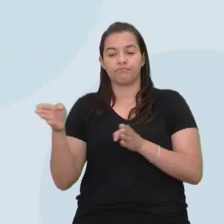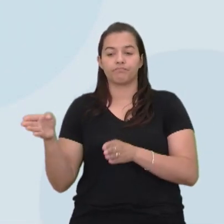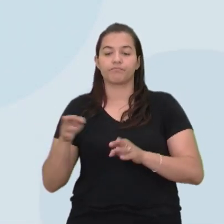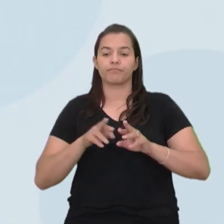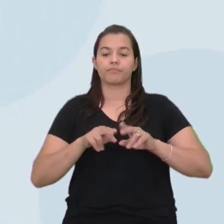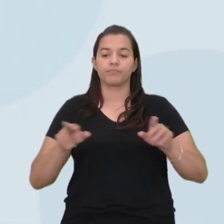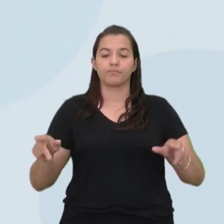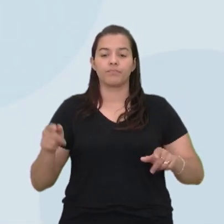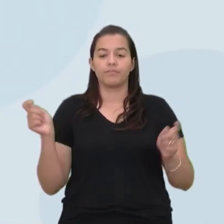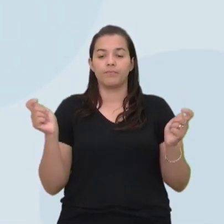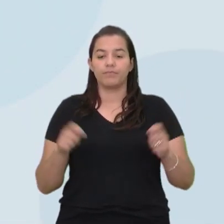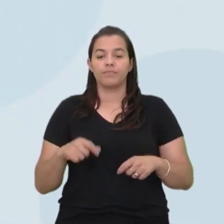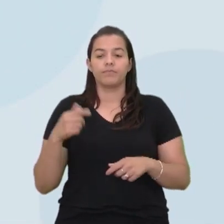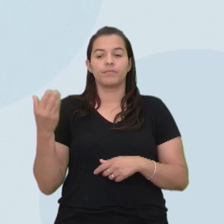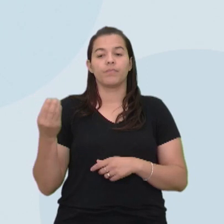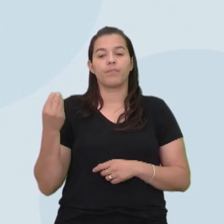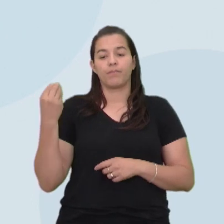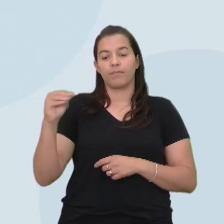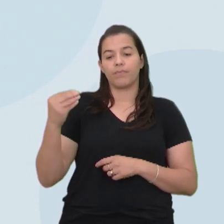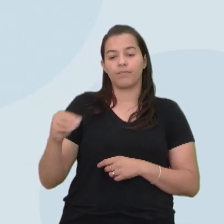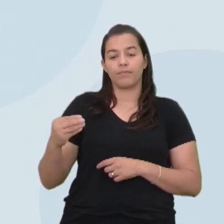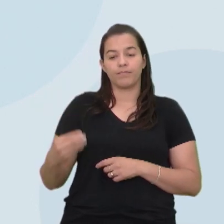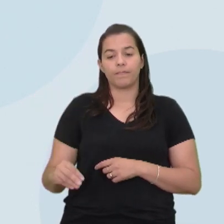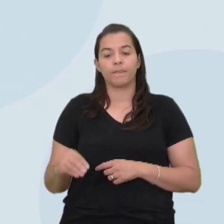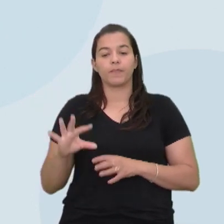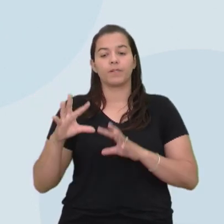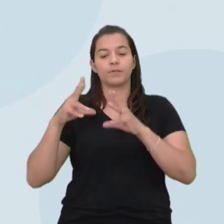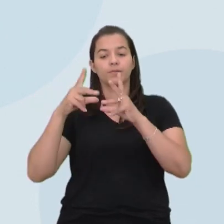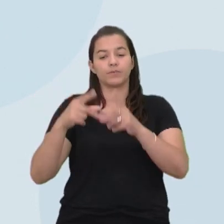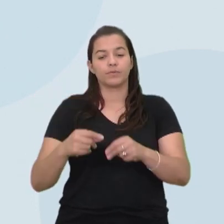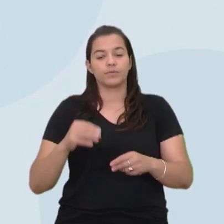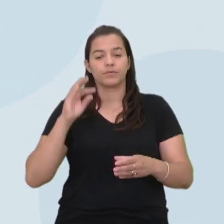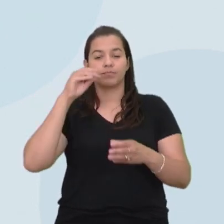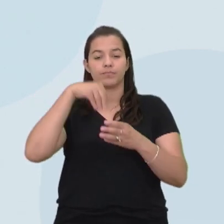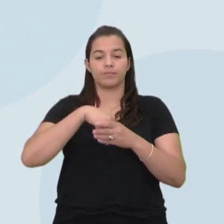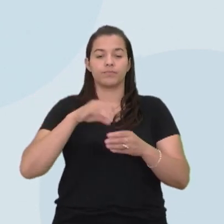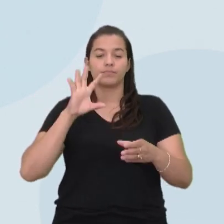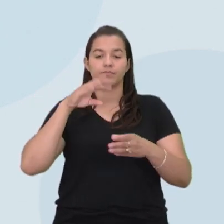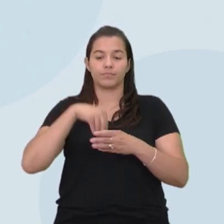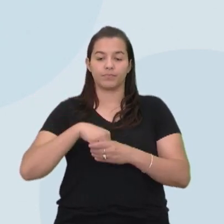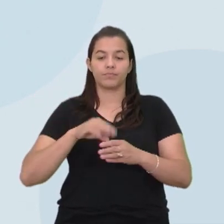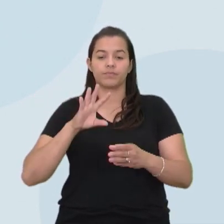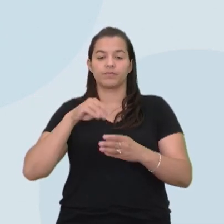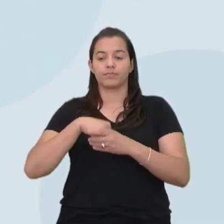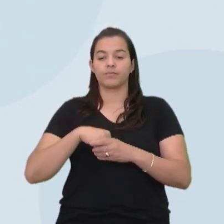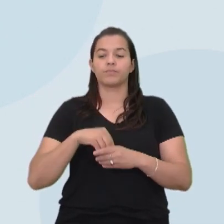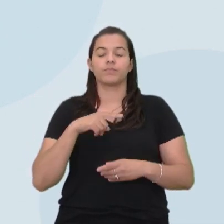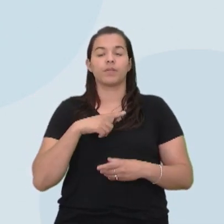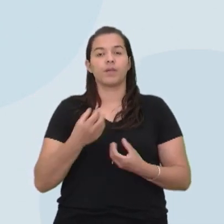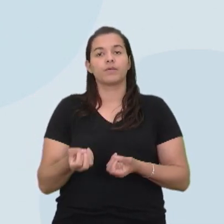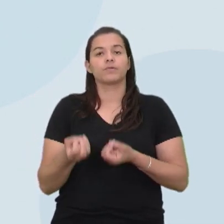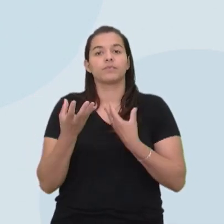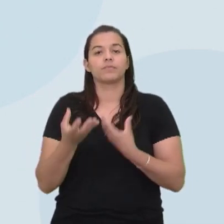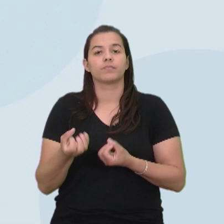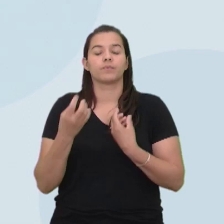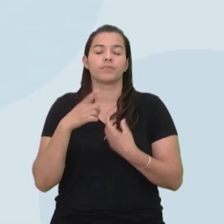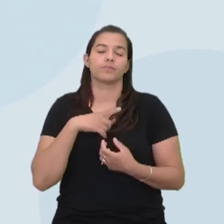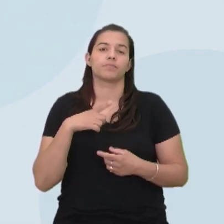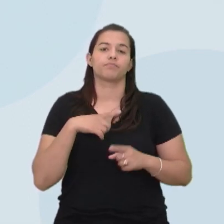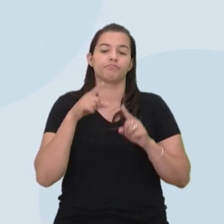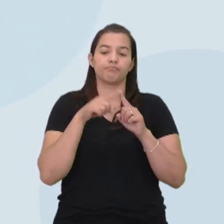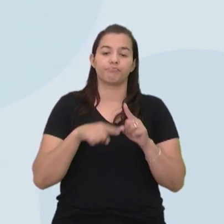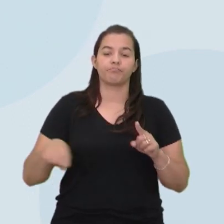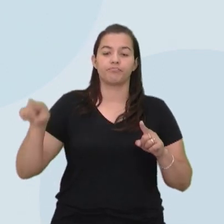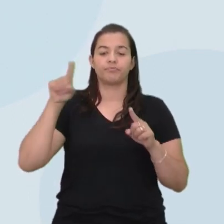você tem as fantasias, que você pode pôr, todo esse redondinho que você encaixa dentro de códigos que tenham redondo, tá bom? Então, fantasia